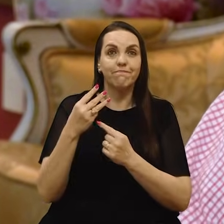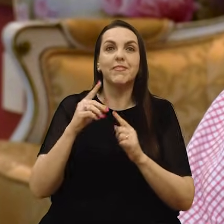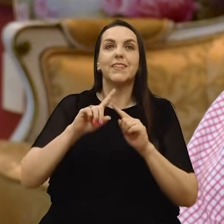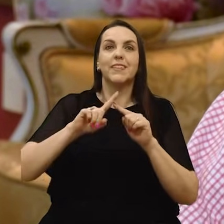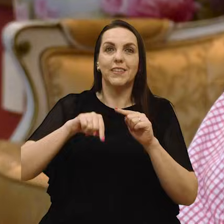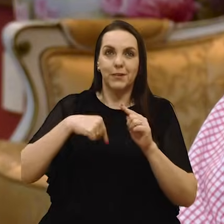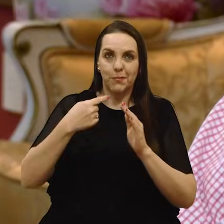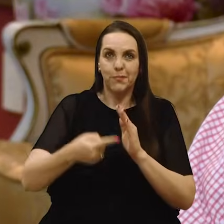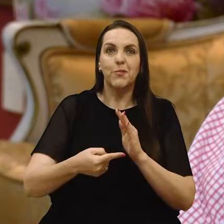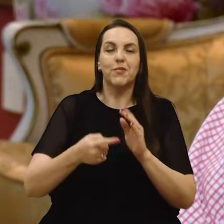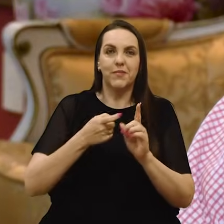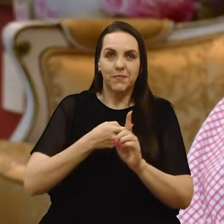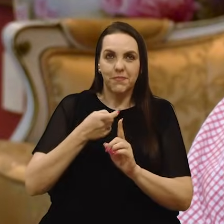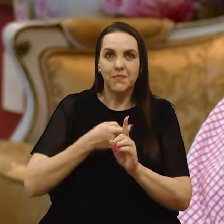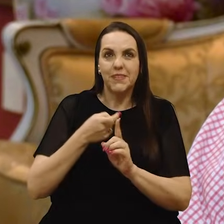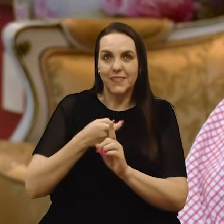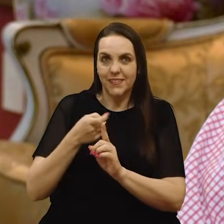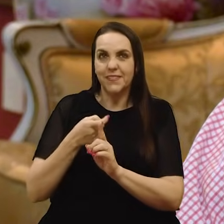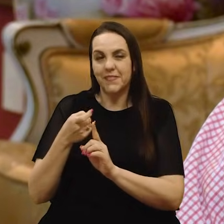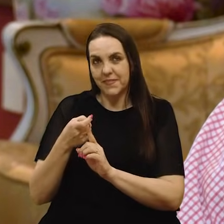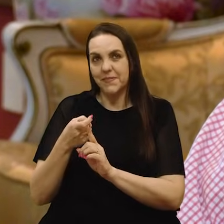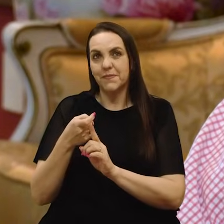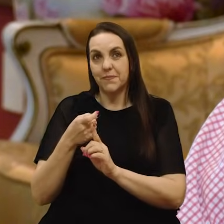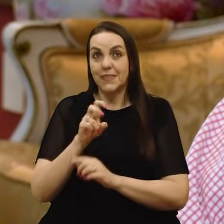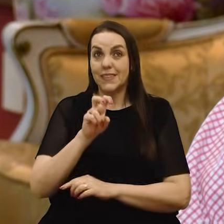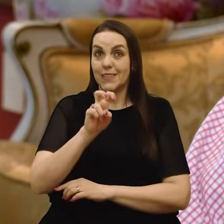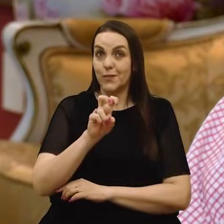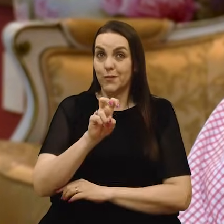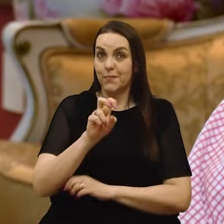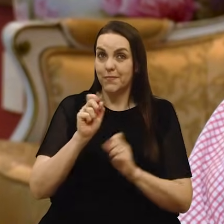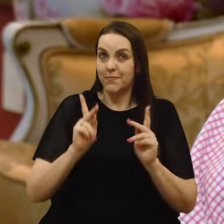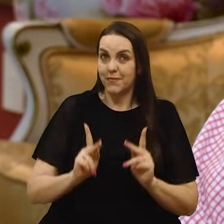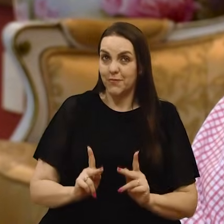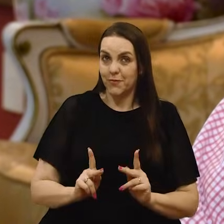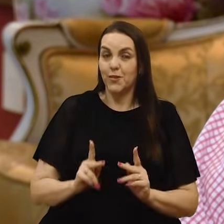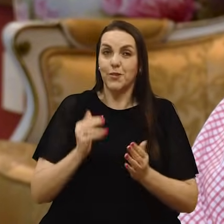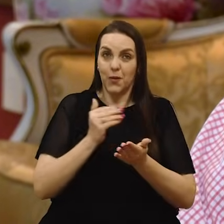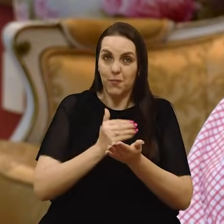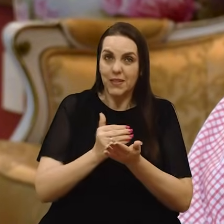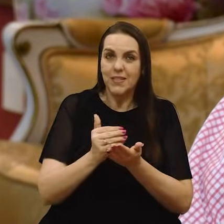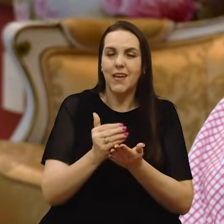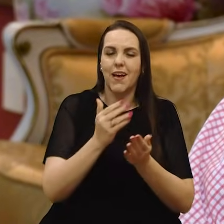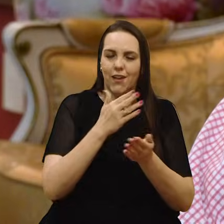3. Depois de alguns meses, 5